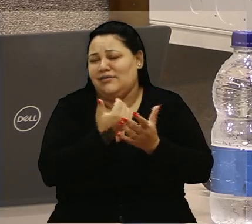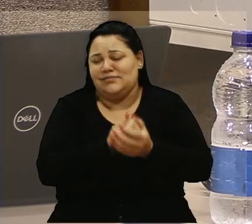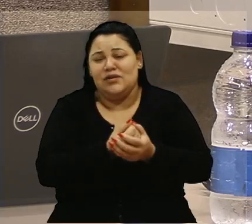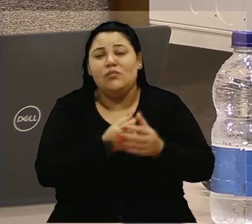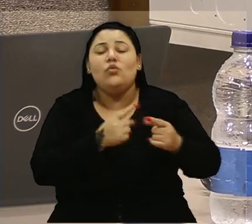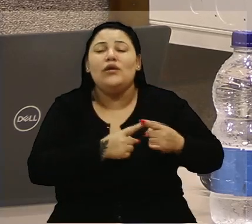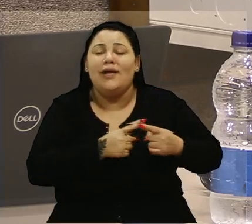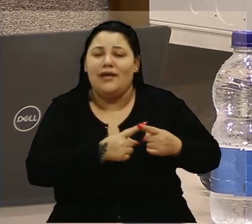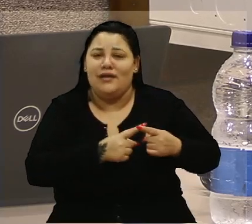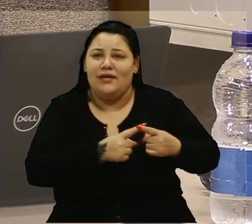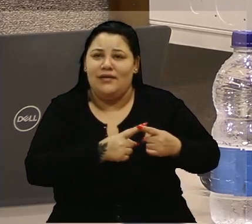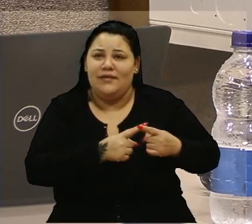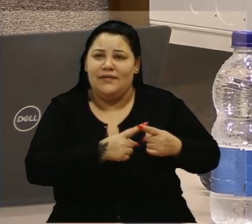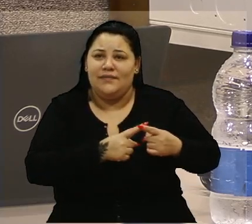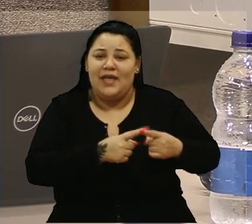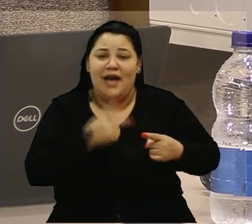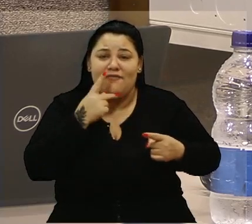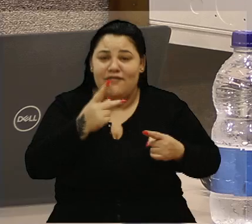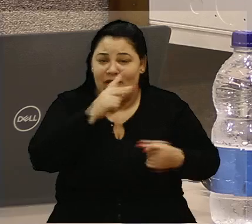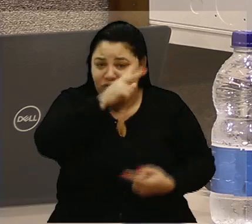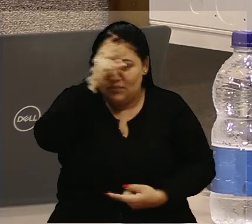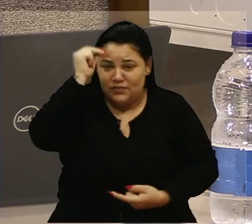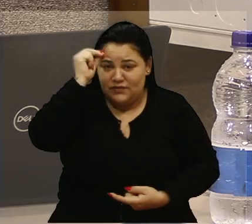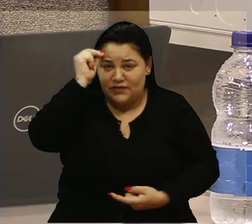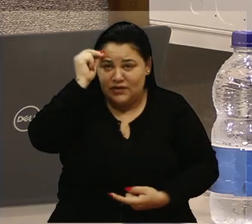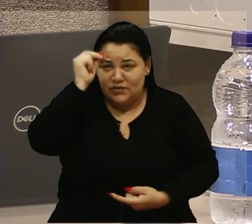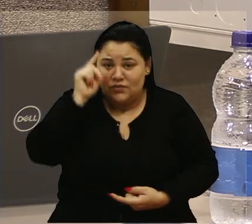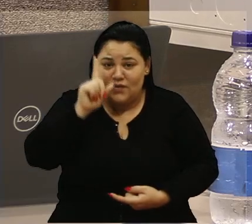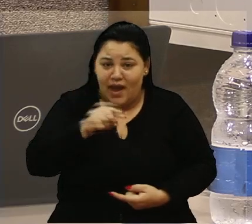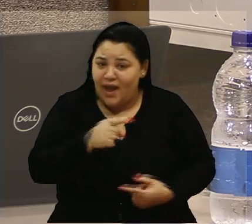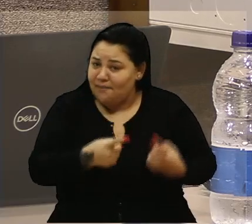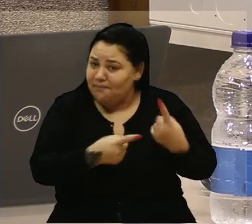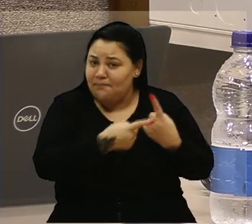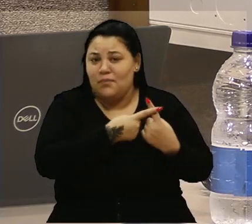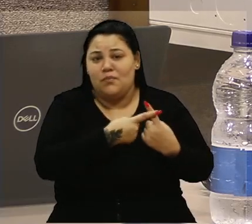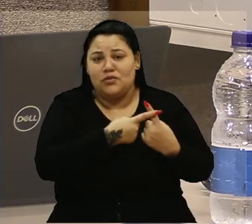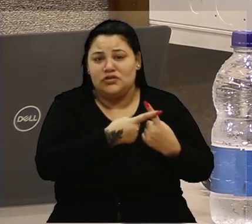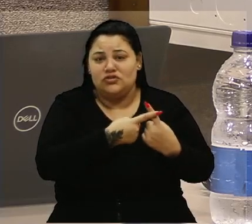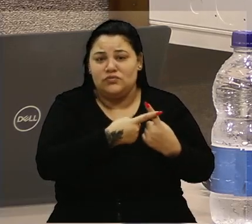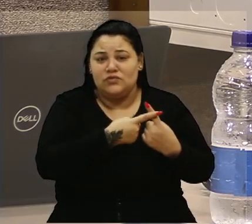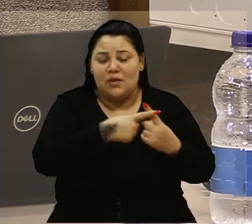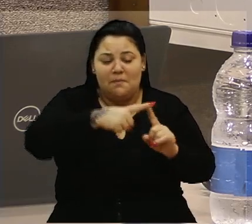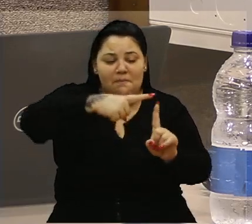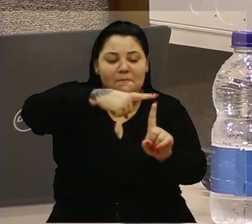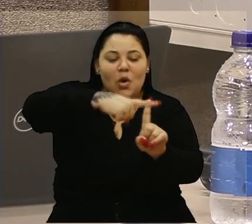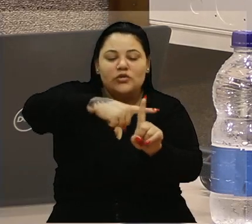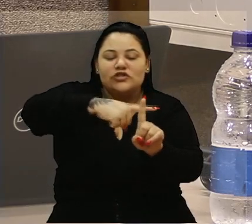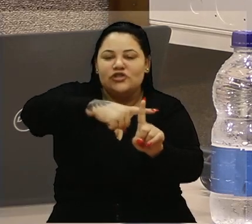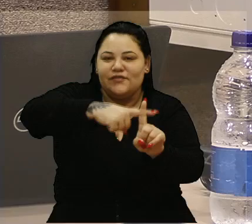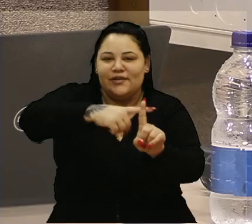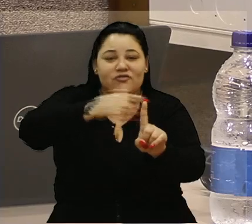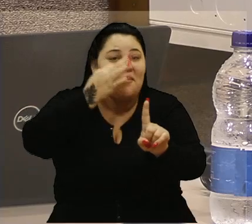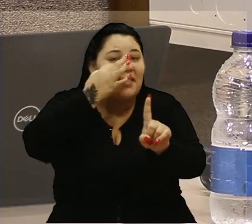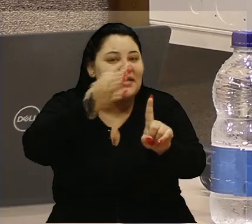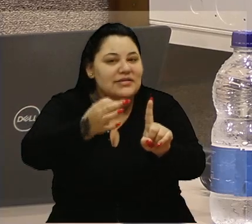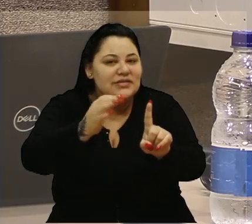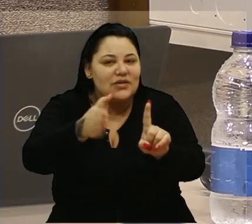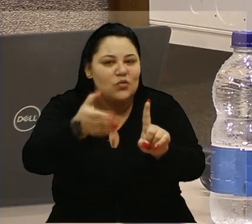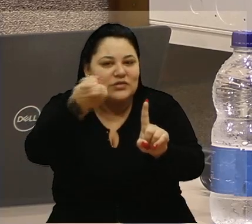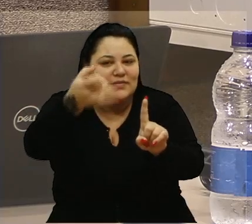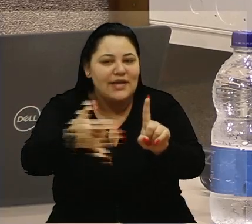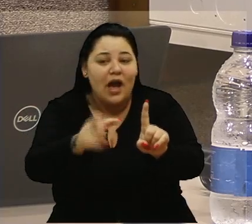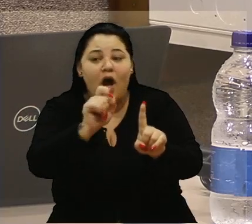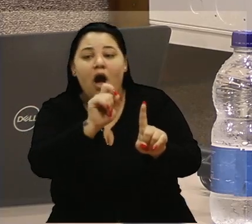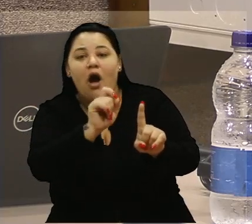que a manifestação do prefeito foi no sentido positivo, de alertar: está acontecendo isso,